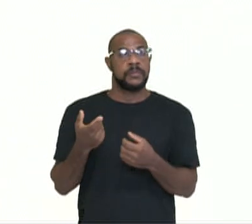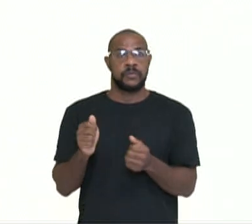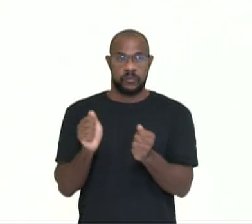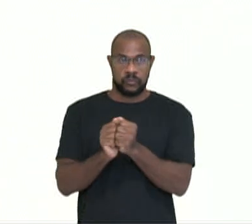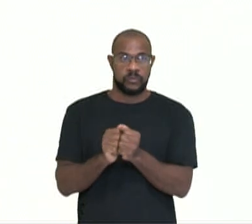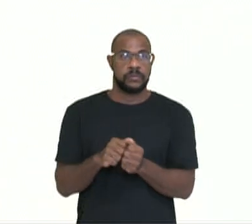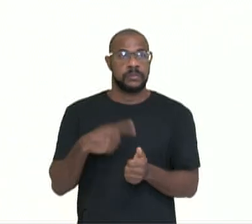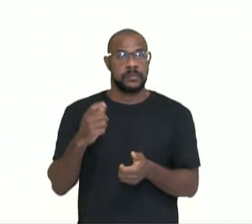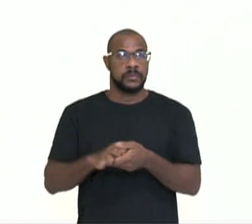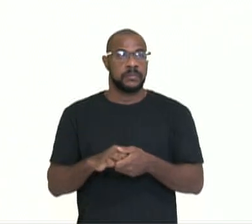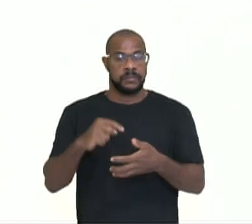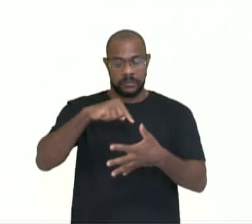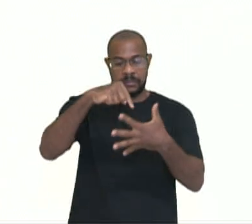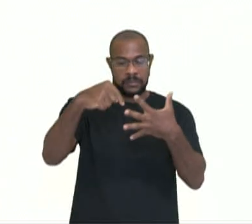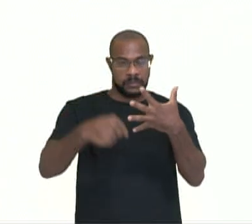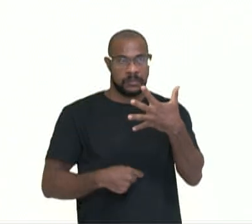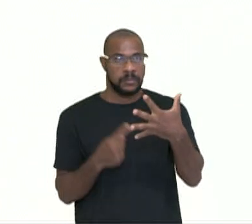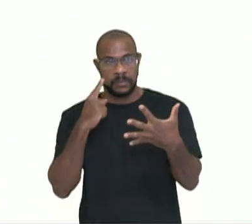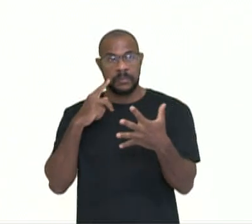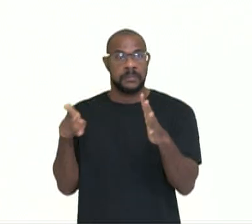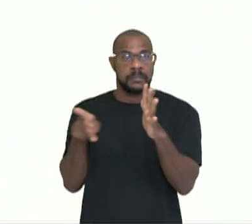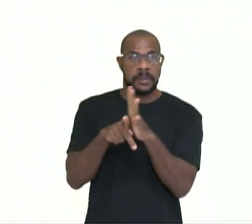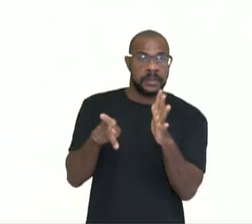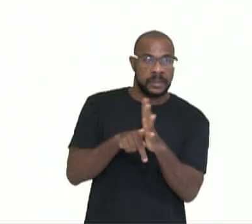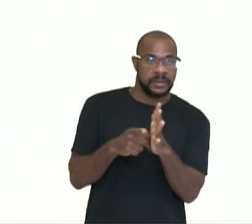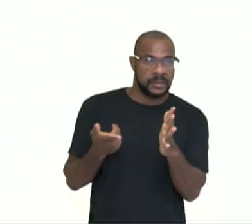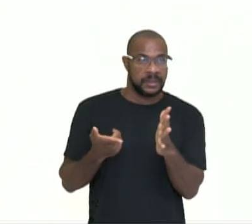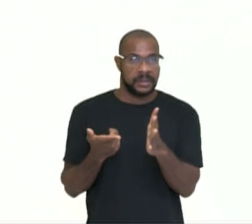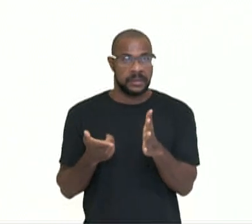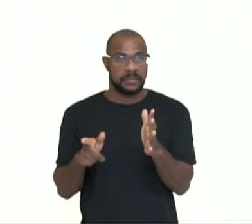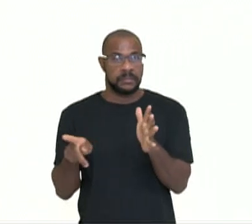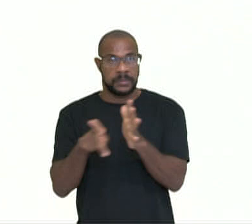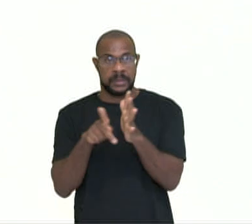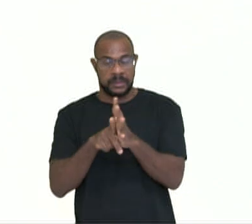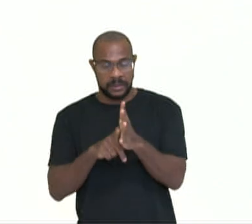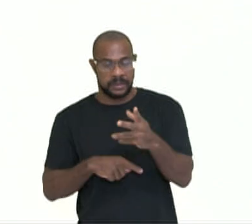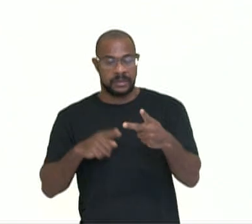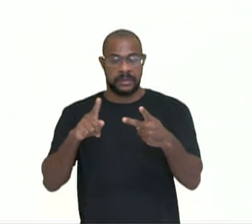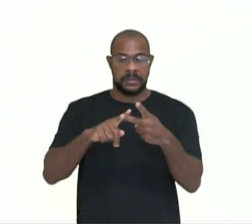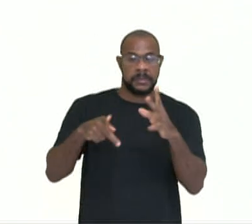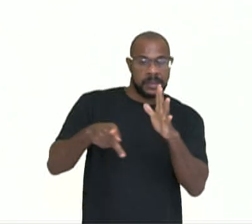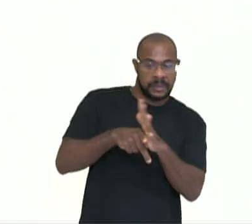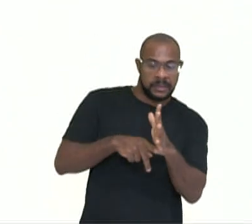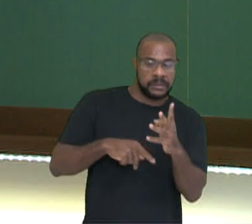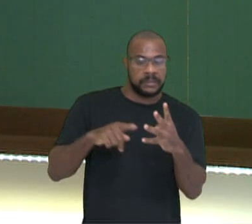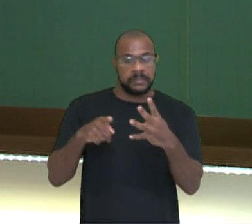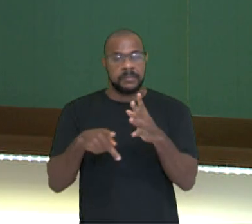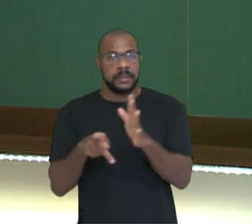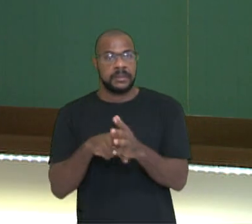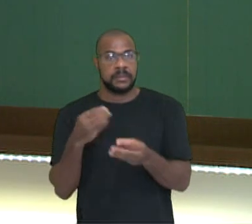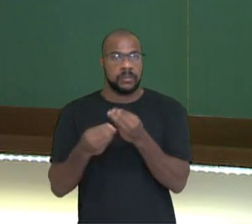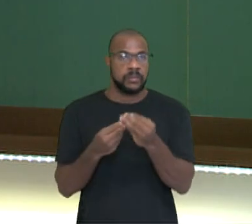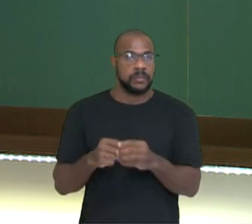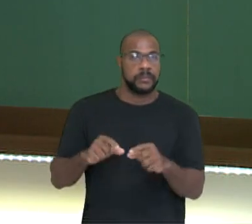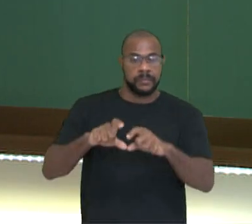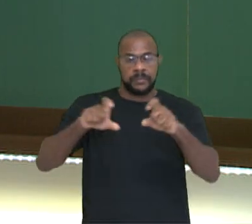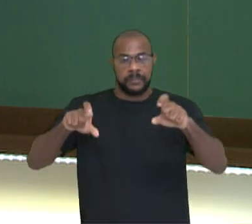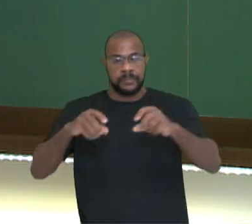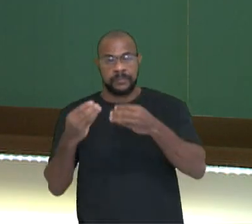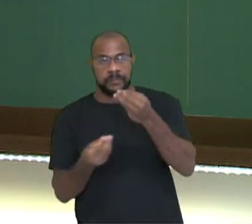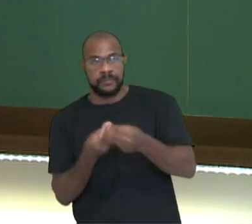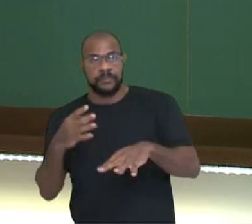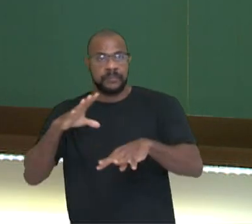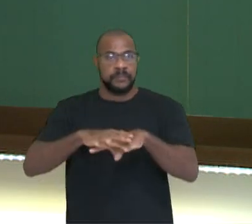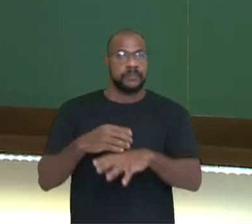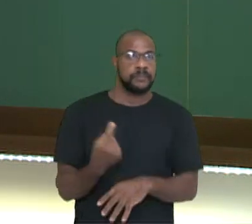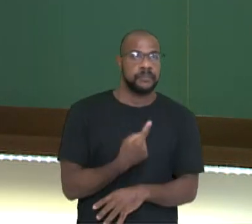as afirmações são do tipo pertence ao segundo quadrante. Então, a primeira informação é qual quadrante que esse ângulo está. Ó. Pertence ao